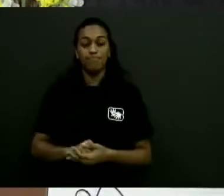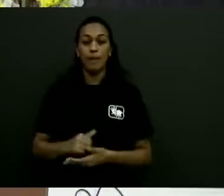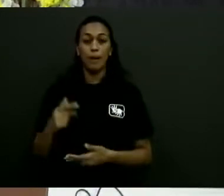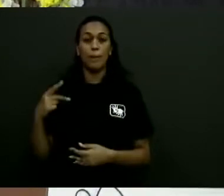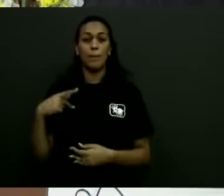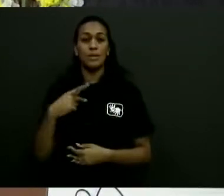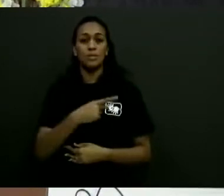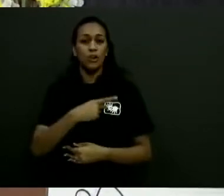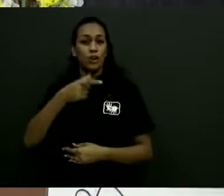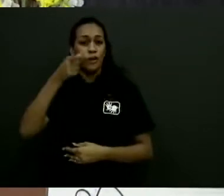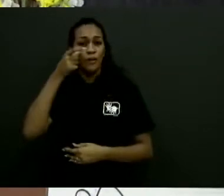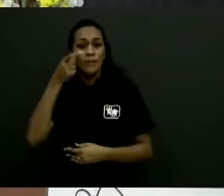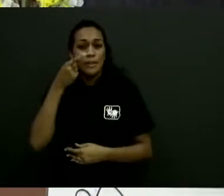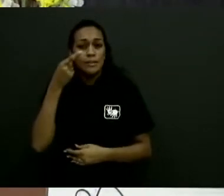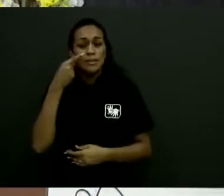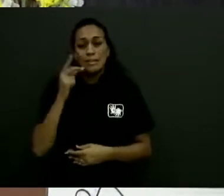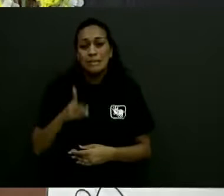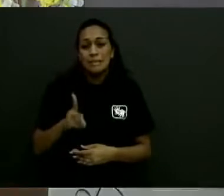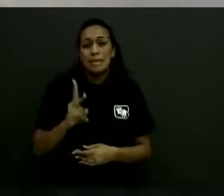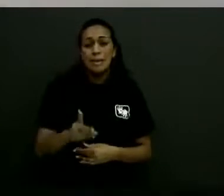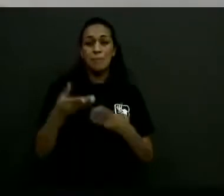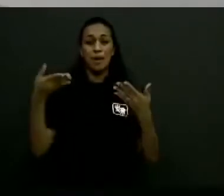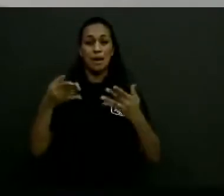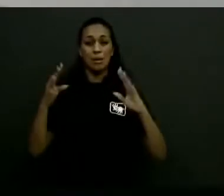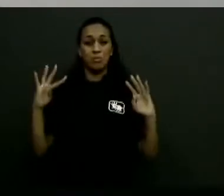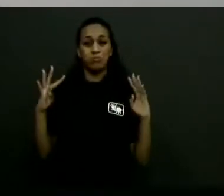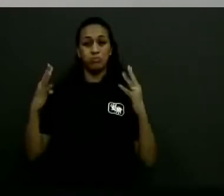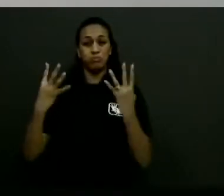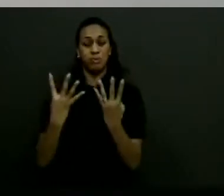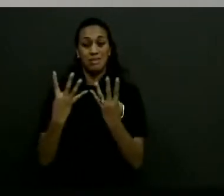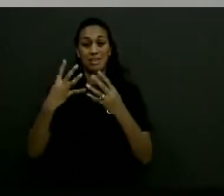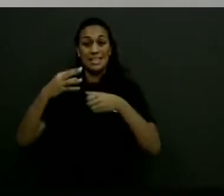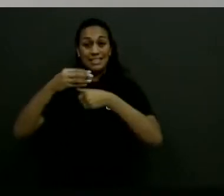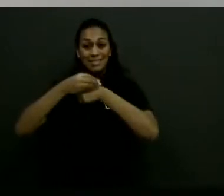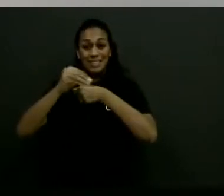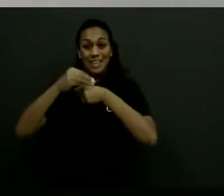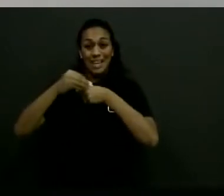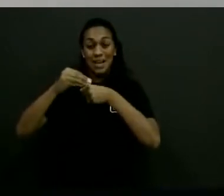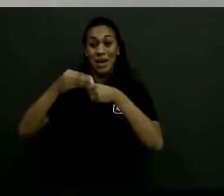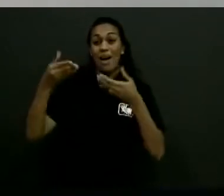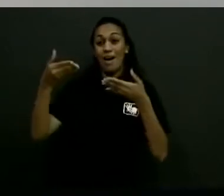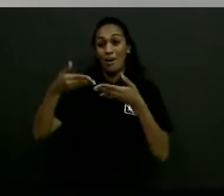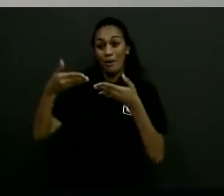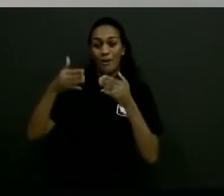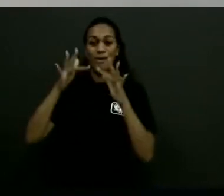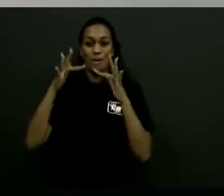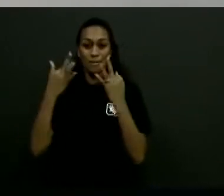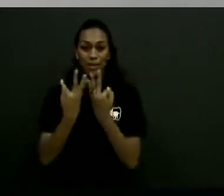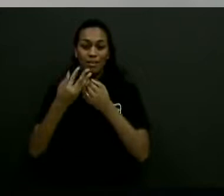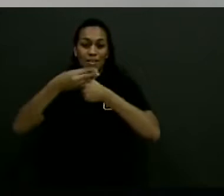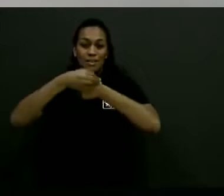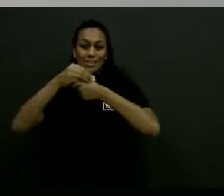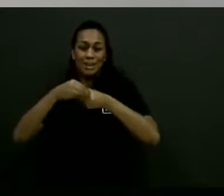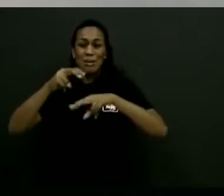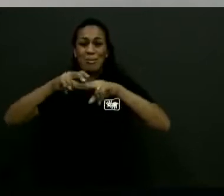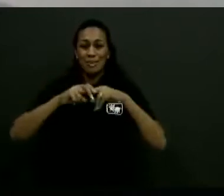gente tem visto nesse período aqui são as células que estão funcionando mais, aí são as células familiares mesmo, devido à